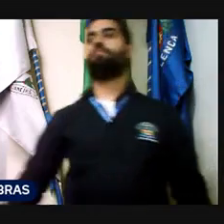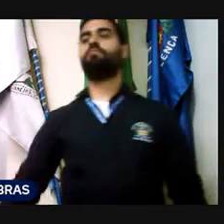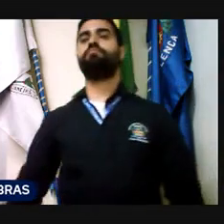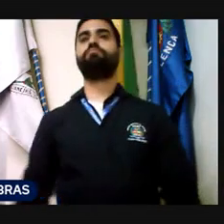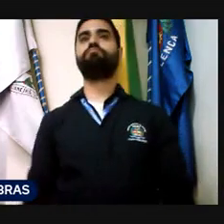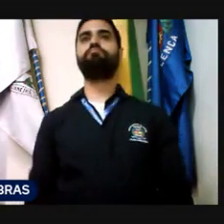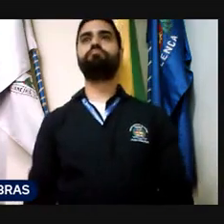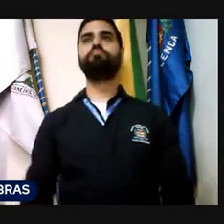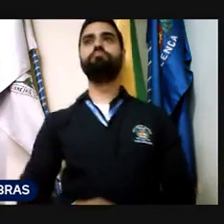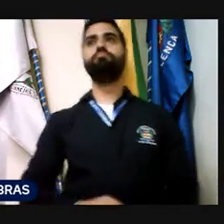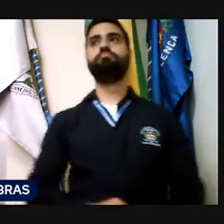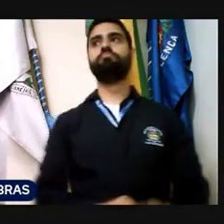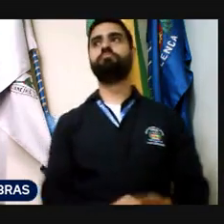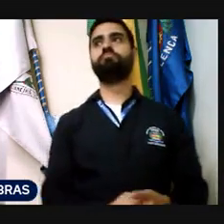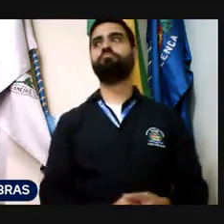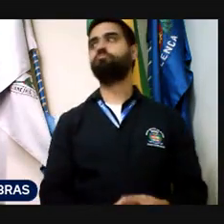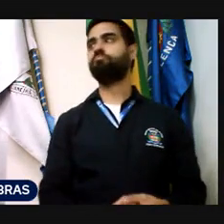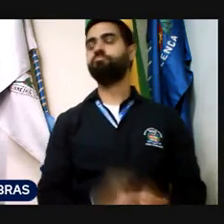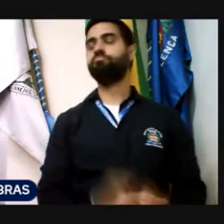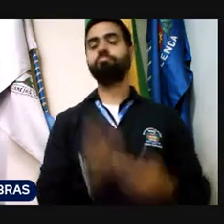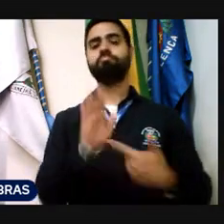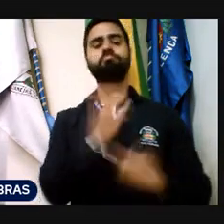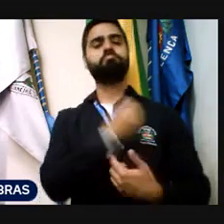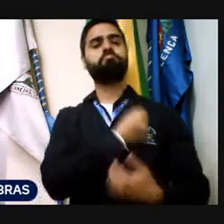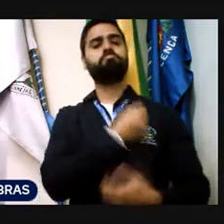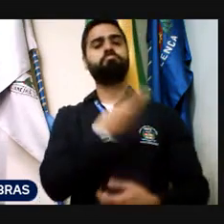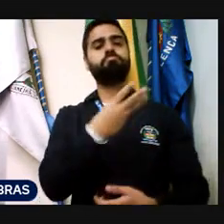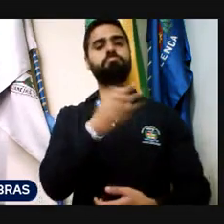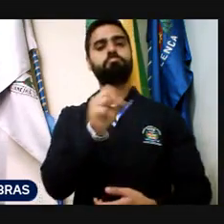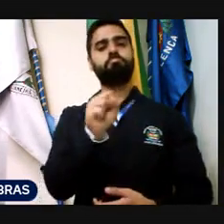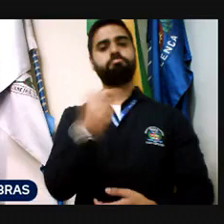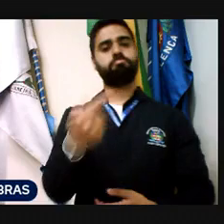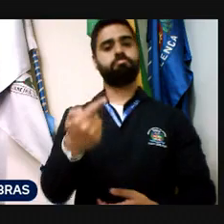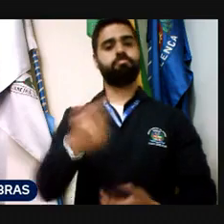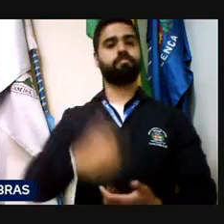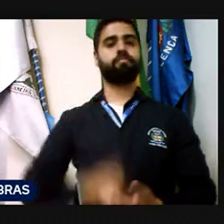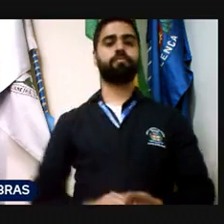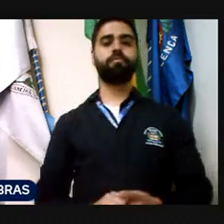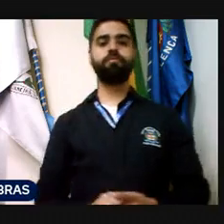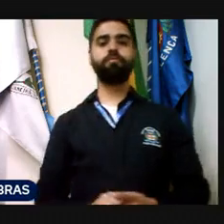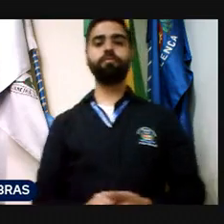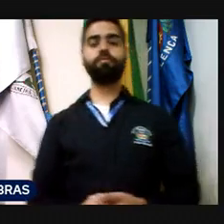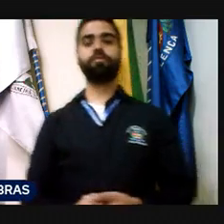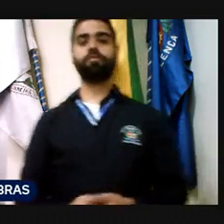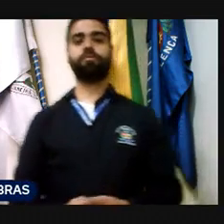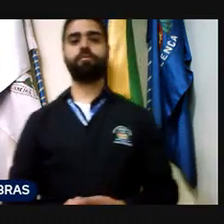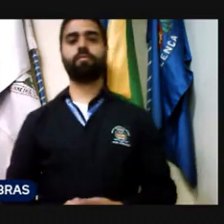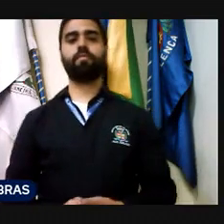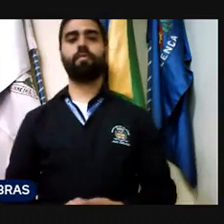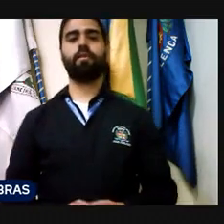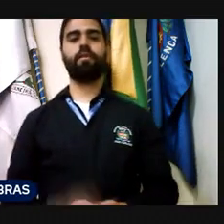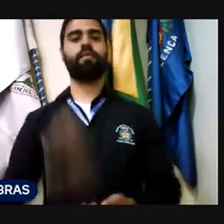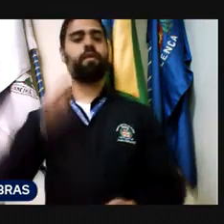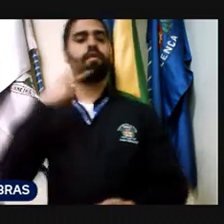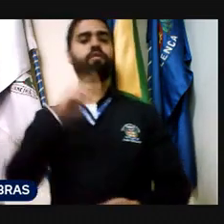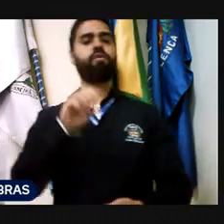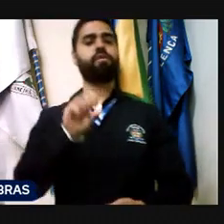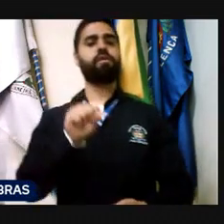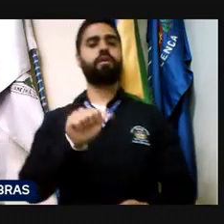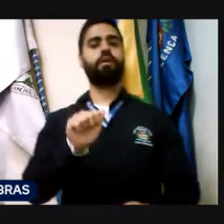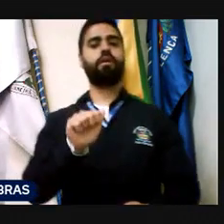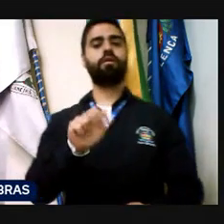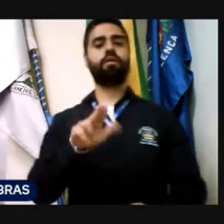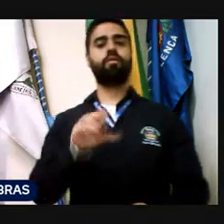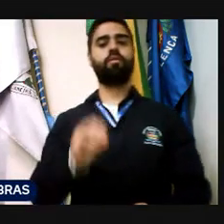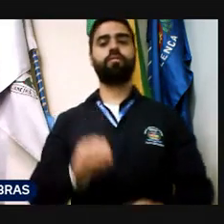Indicação número 387, excelentíssimo presidente da Câmara Municipal de Valença, vereador José Reinaldo Alves Bass, o vereador Saulo Correia, ímpar